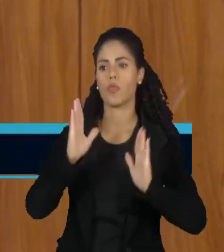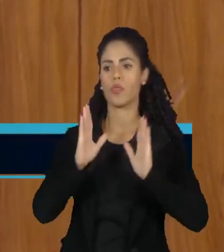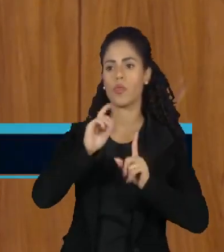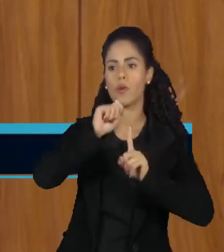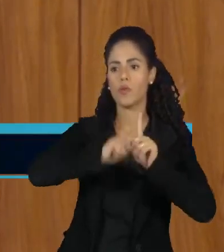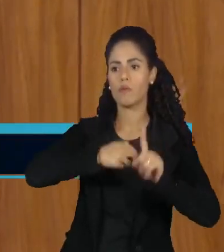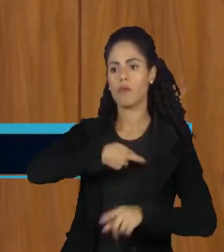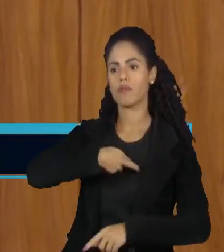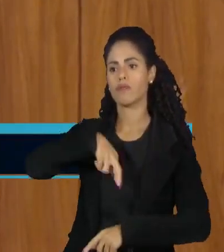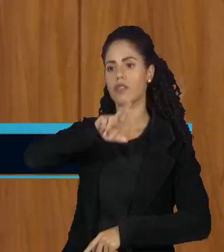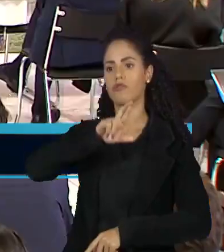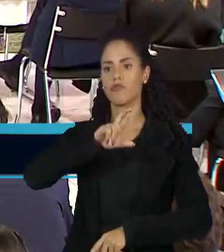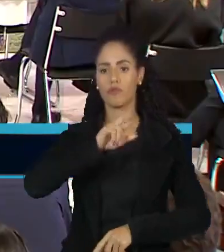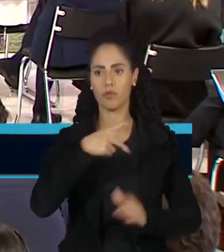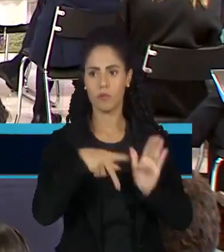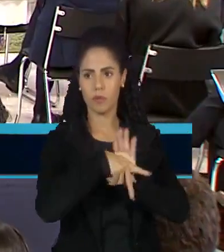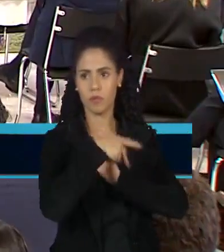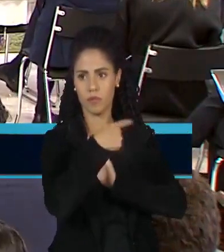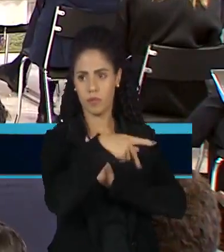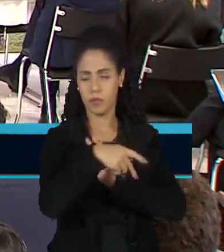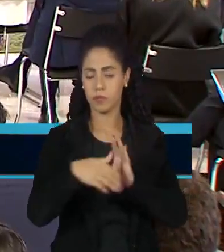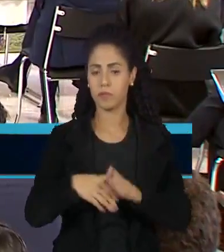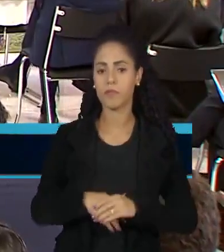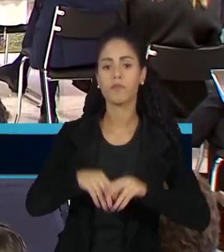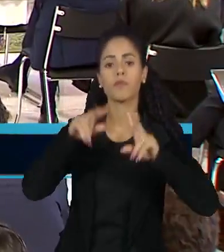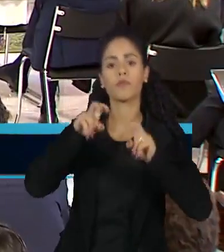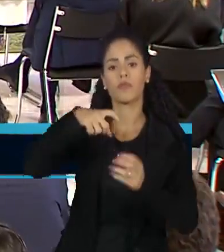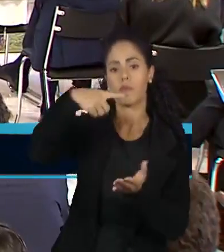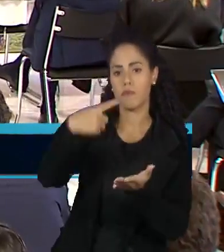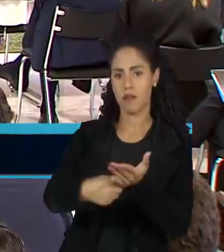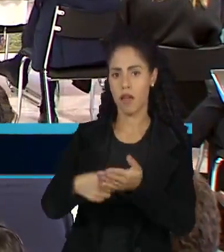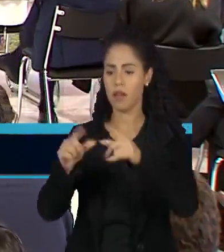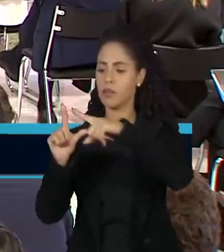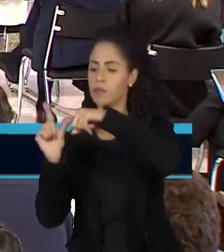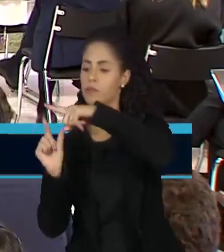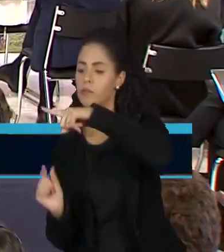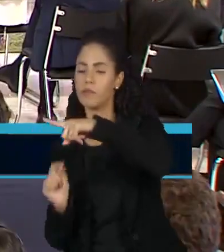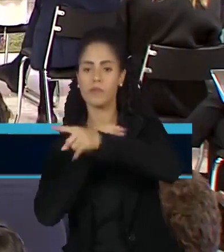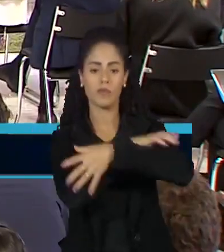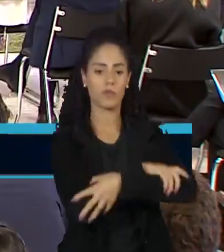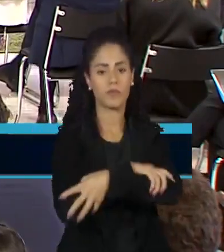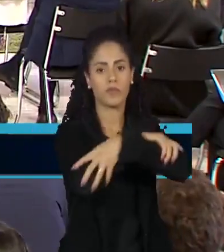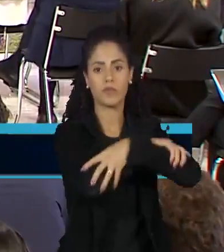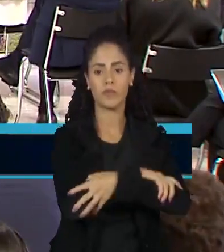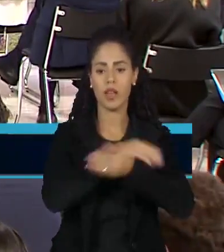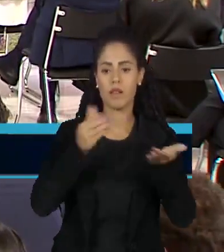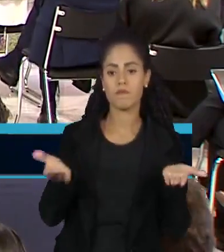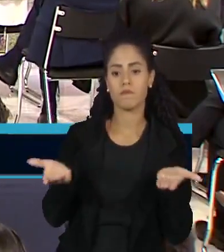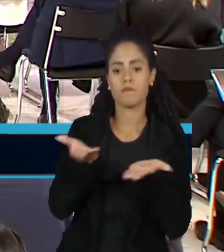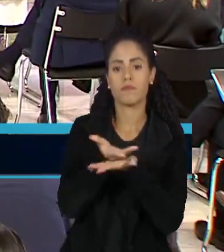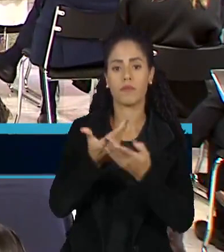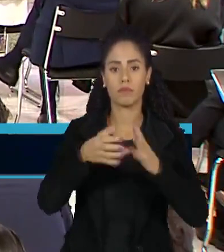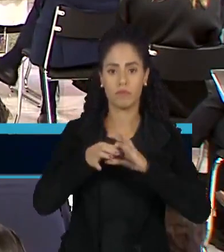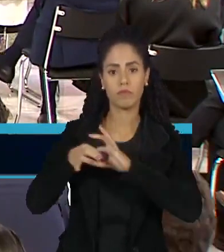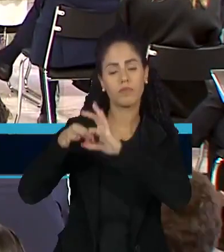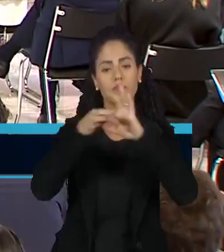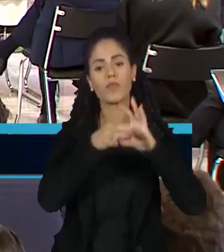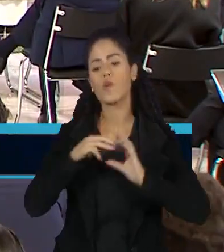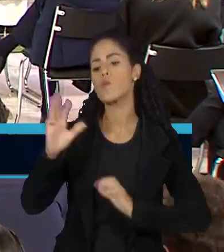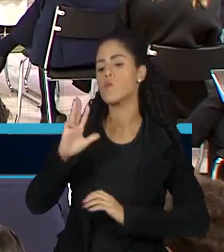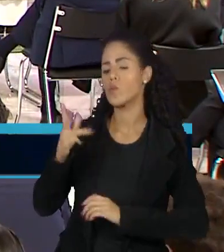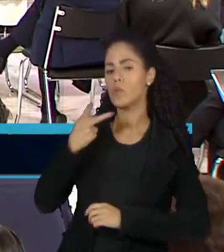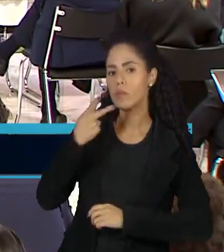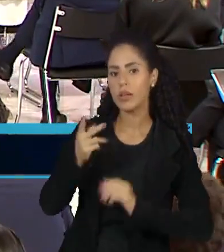a autoridade do Conselho. Sobre o acordo do Mercosul com a União Europeia, o presidente Lula tentou se